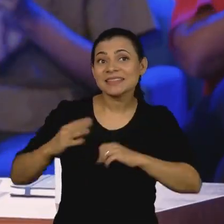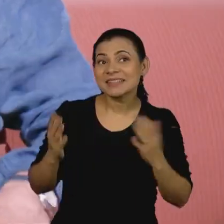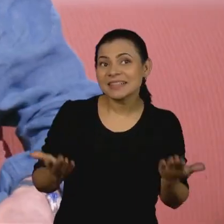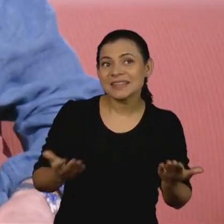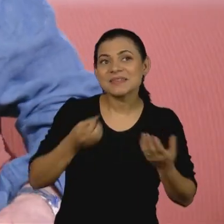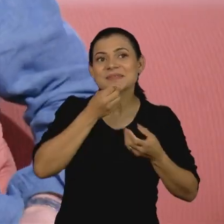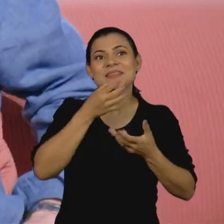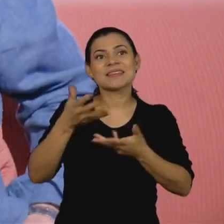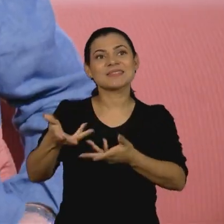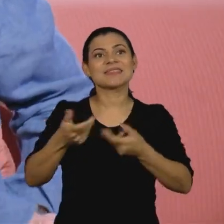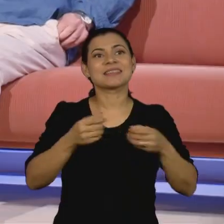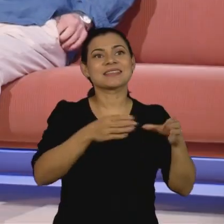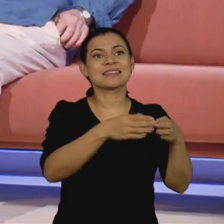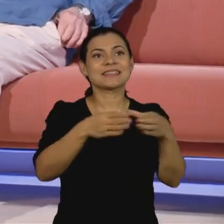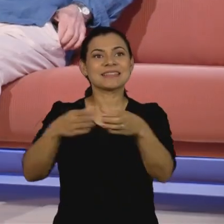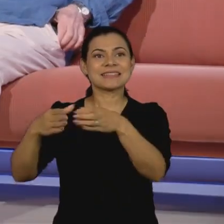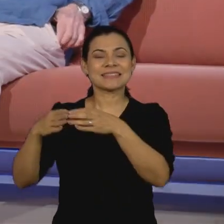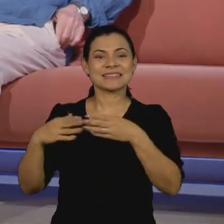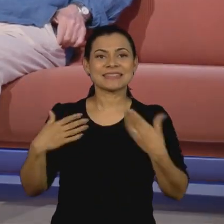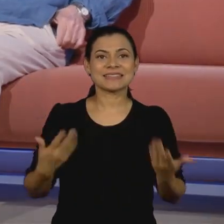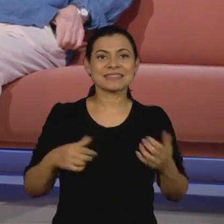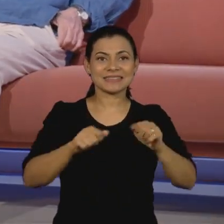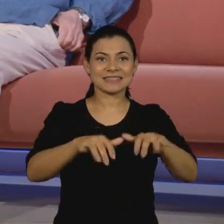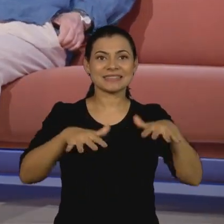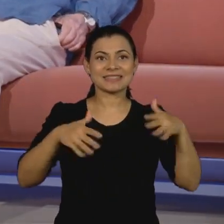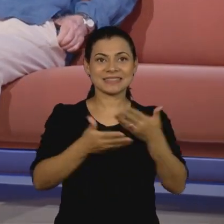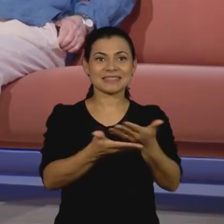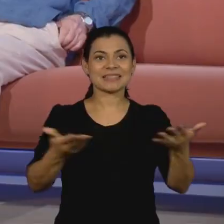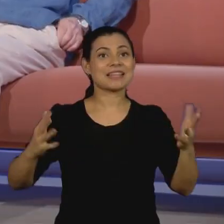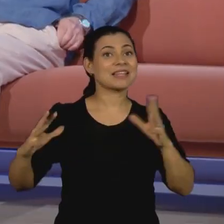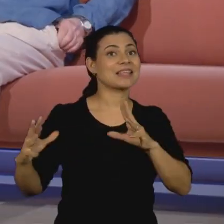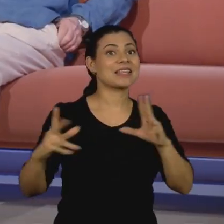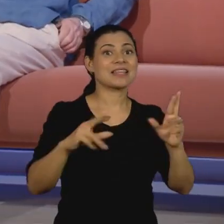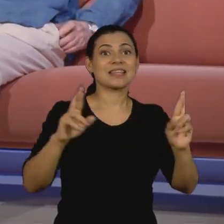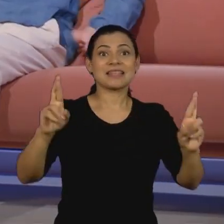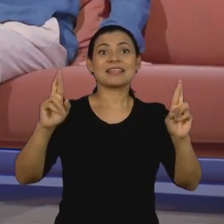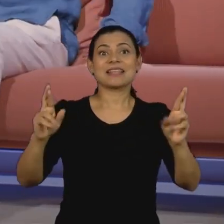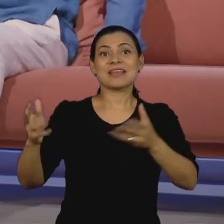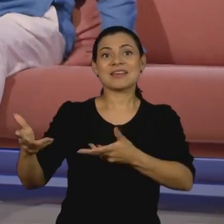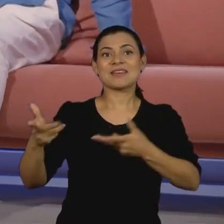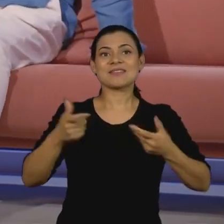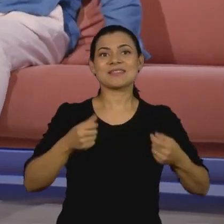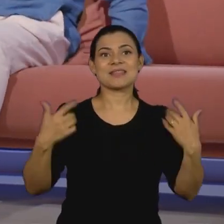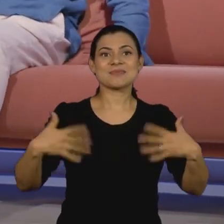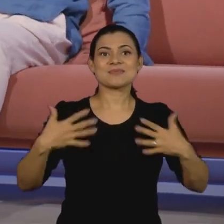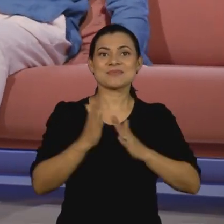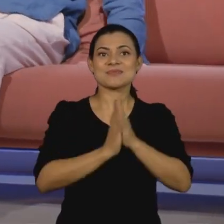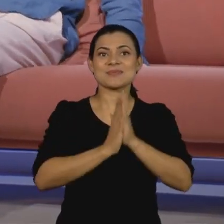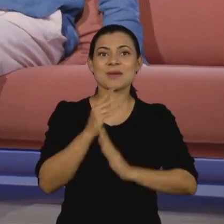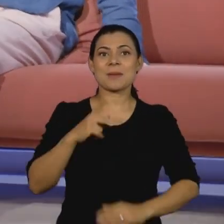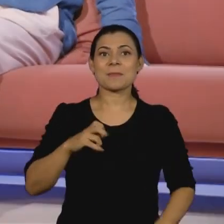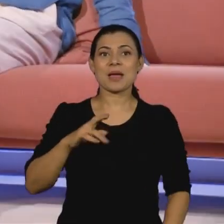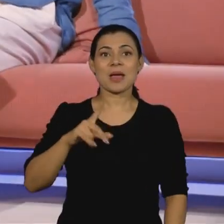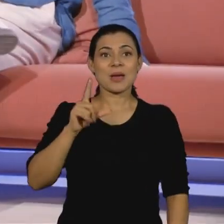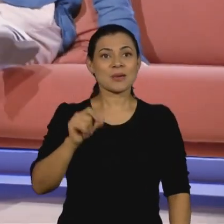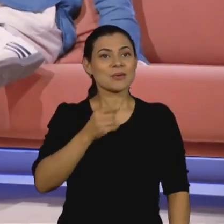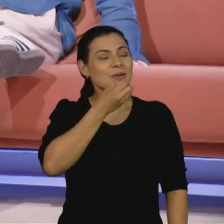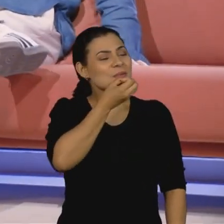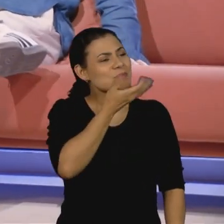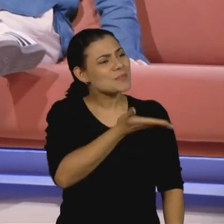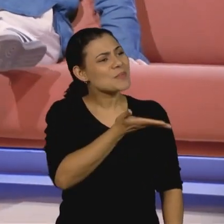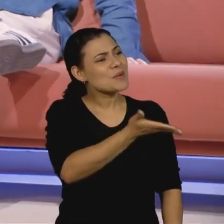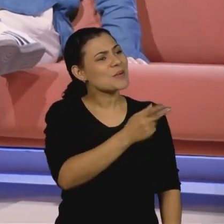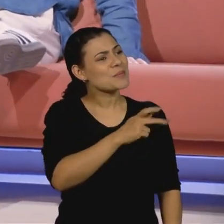Oba! Sejam bem-vindos. E olha, a plateia estava vibrando com o nosso convidado do Terceiro Sinal, Paulo Betti. Que coisa boa, Paulo.